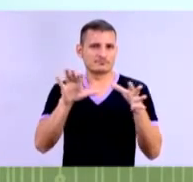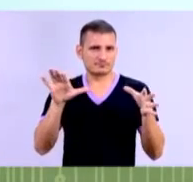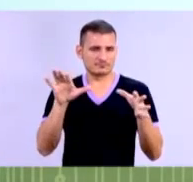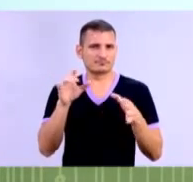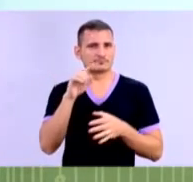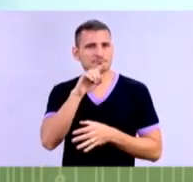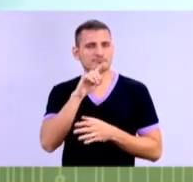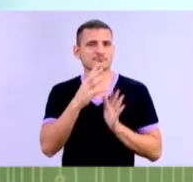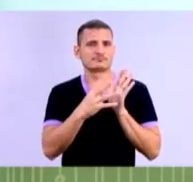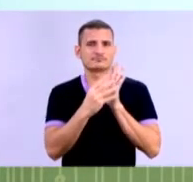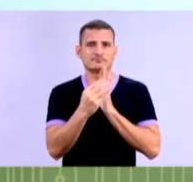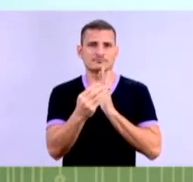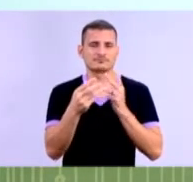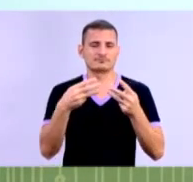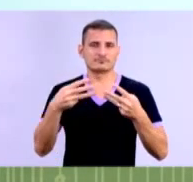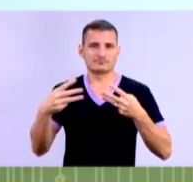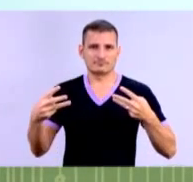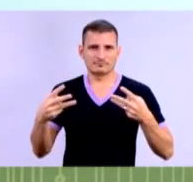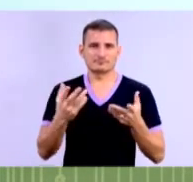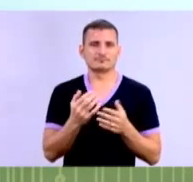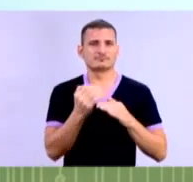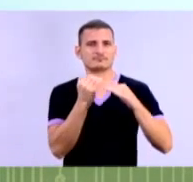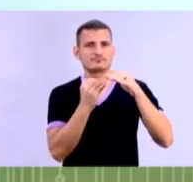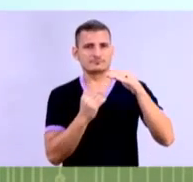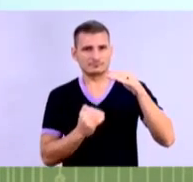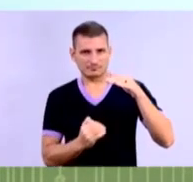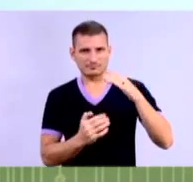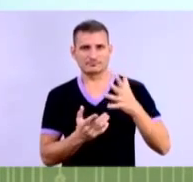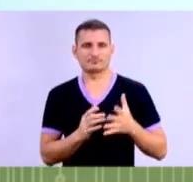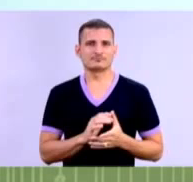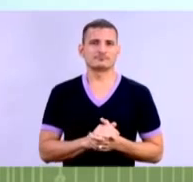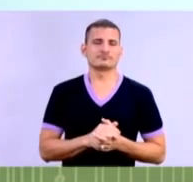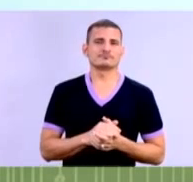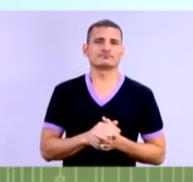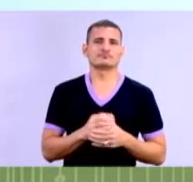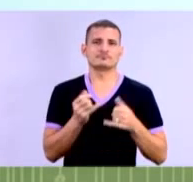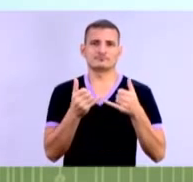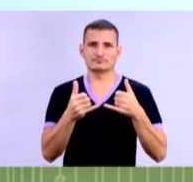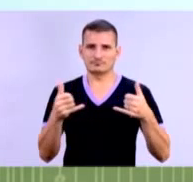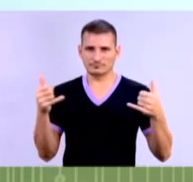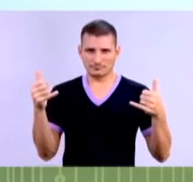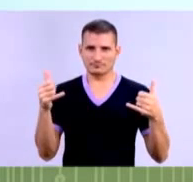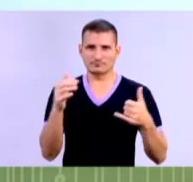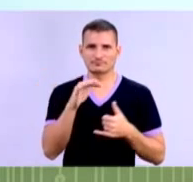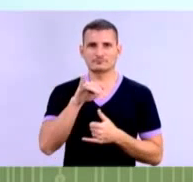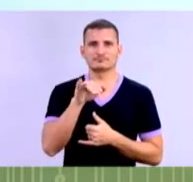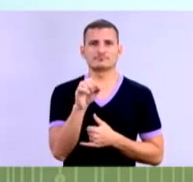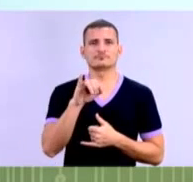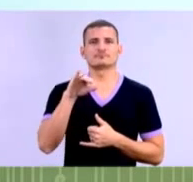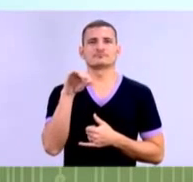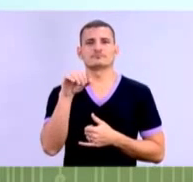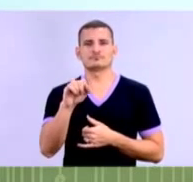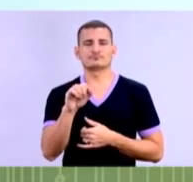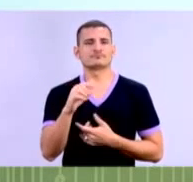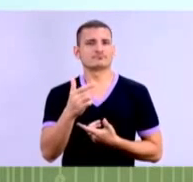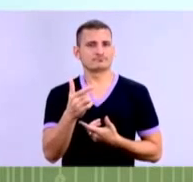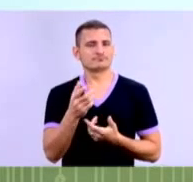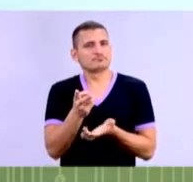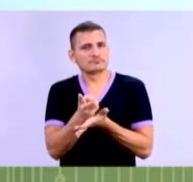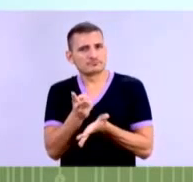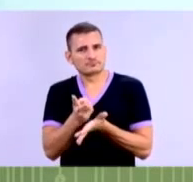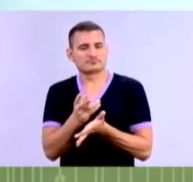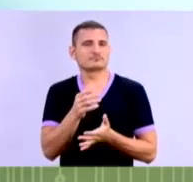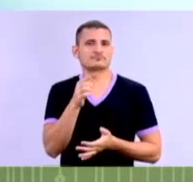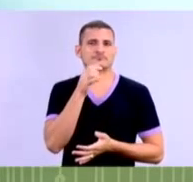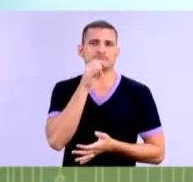modelos de redes, que a gente falou dos modelos de camada e tudo? No cabeamento, nos meios físicos, a ideia se repete. Se você